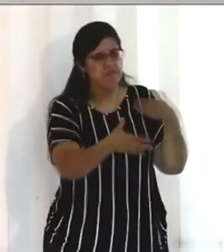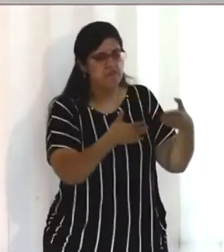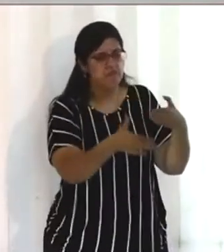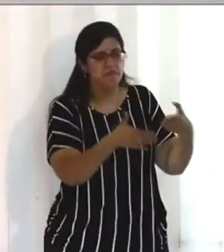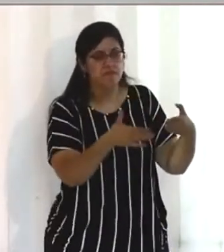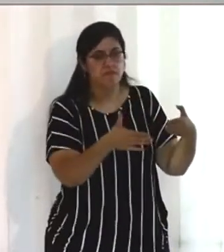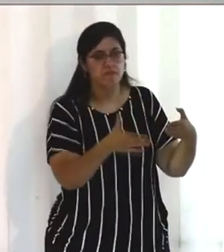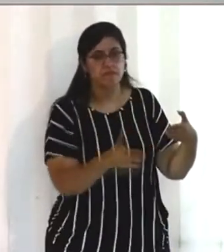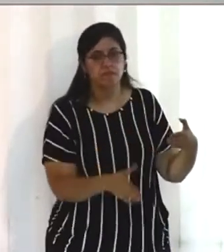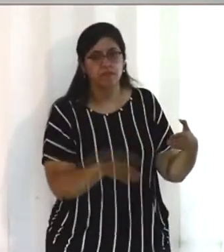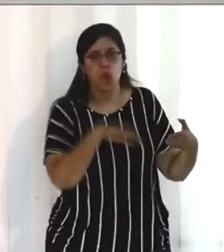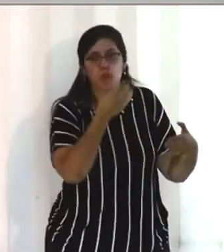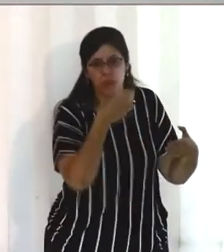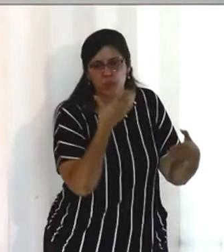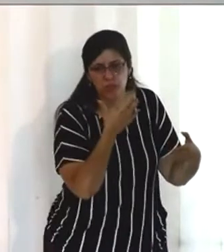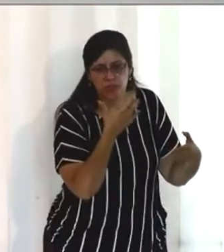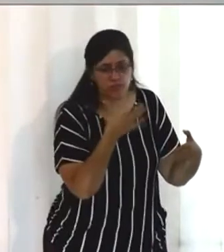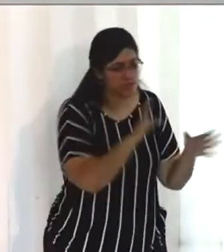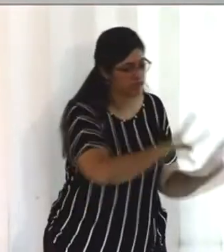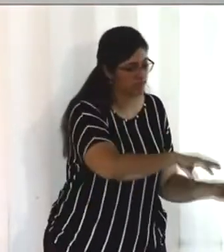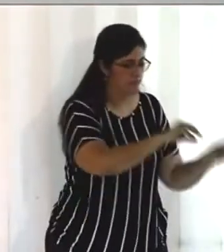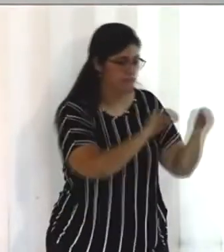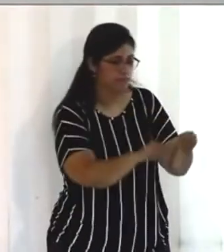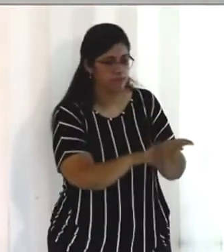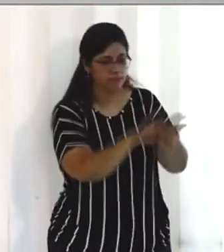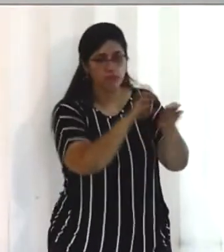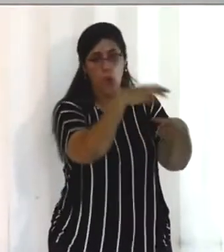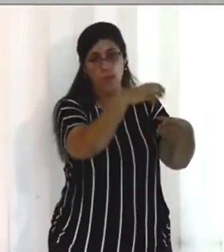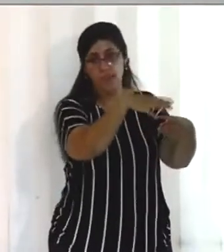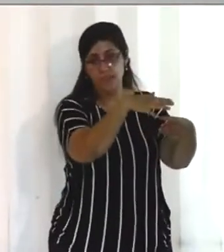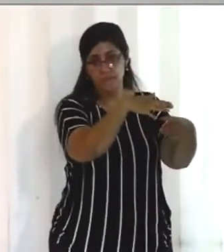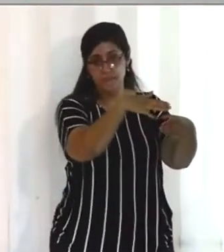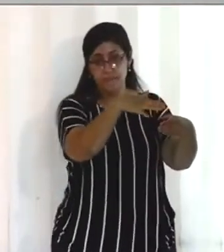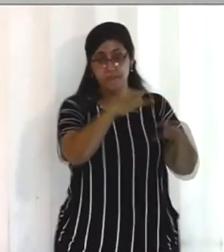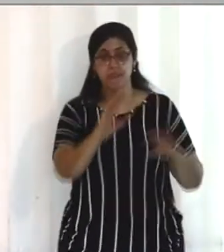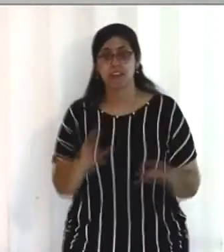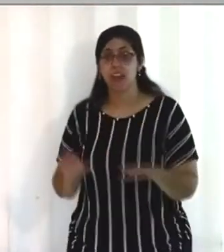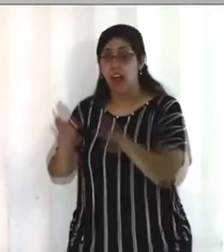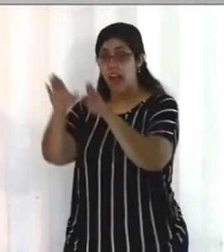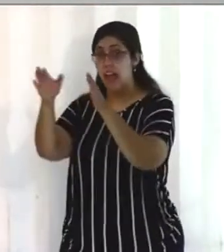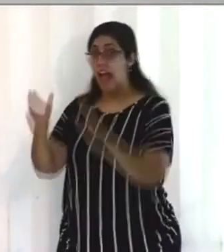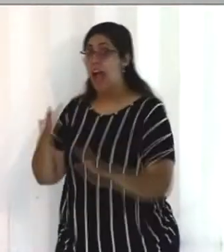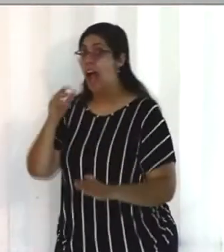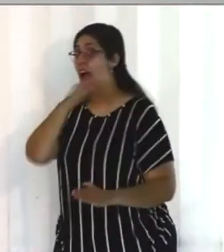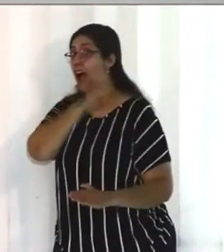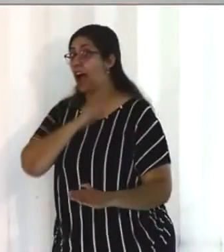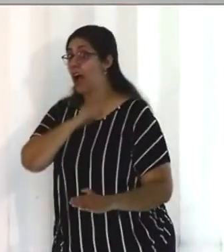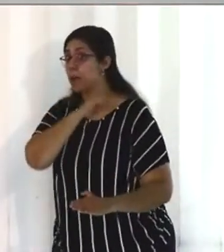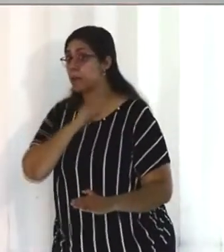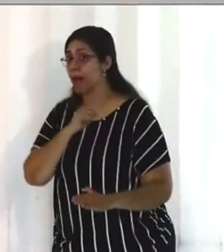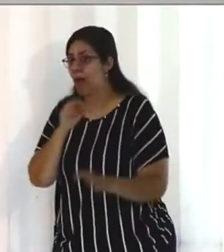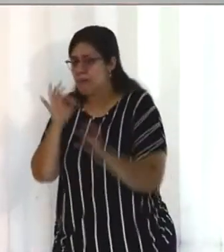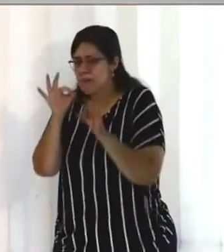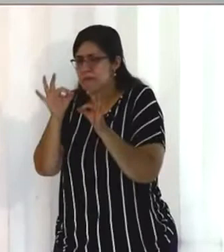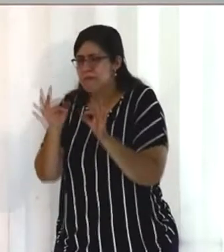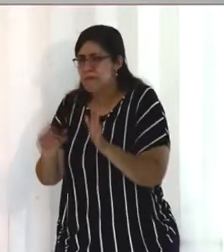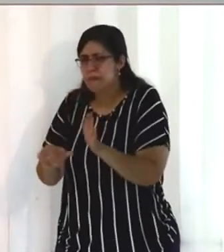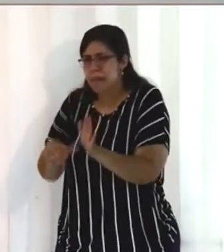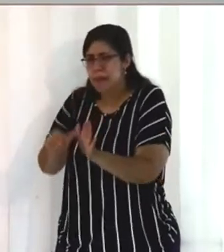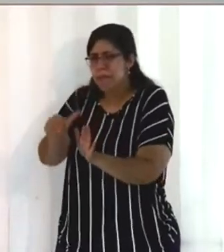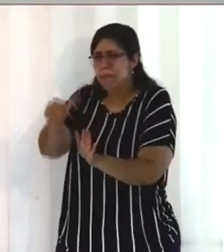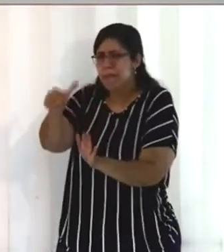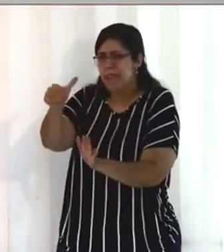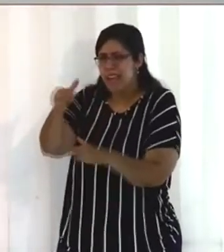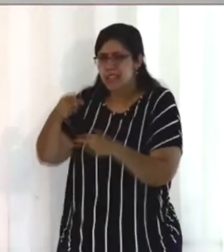deste. Entende o que é consagração? Em Abel é primícias, é o que